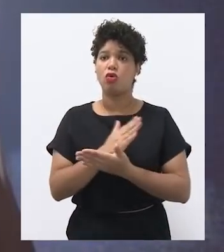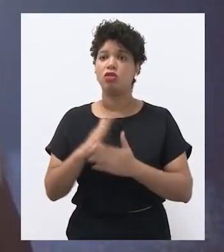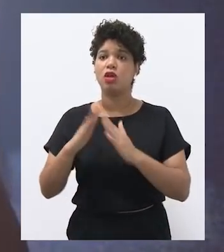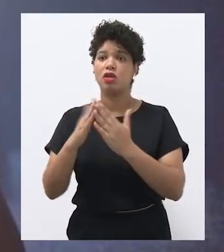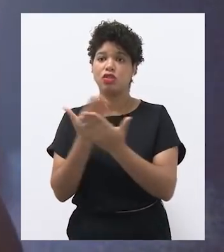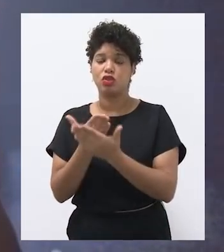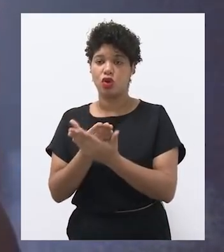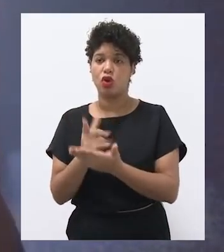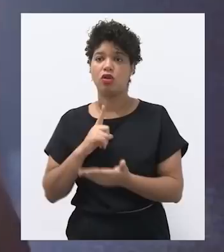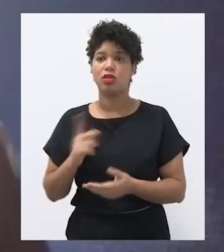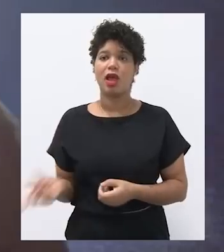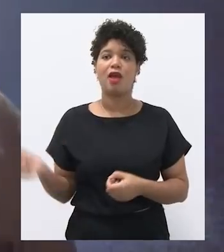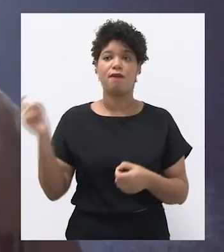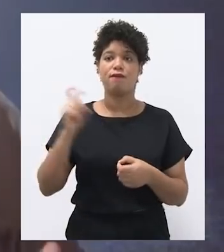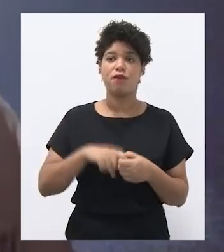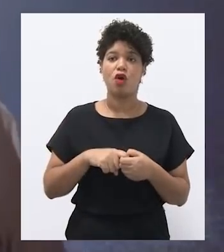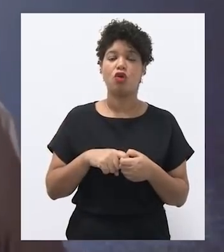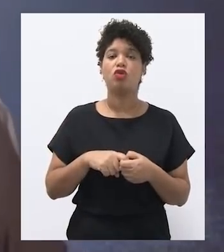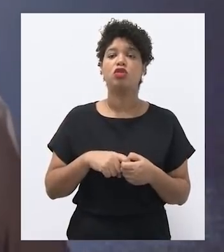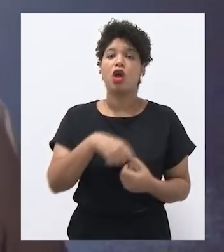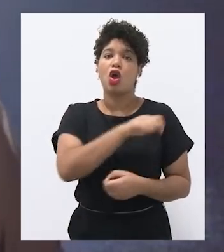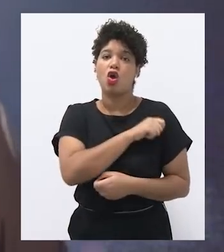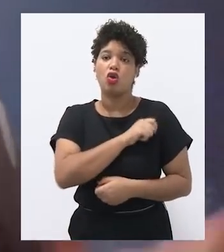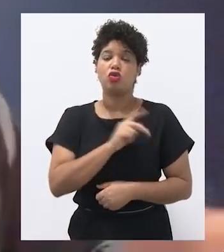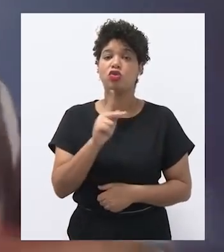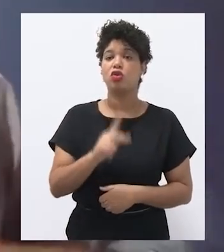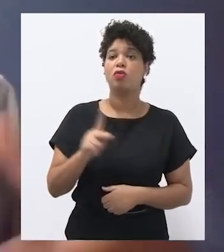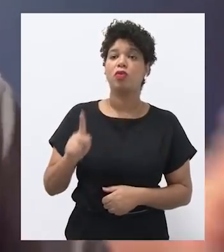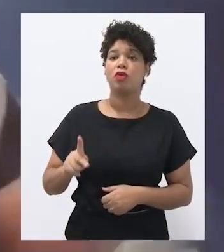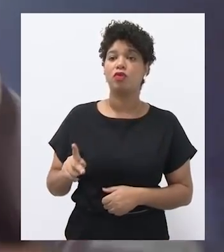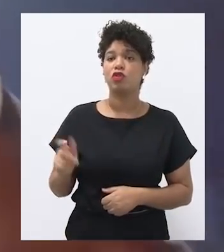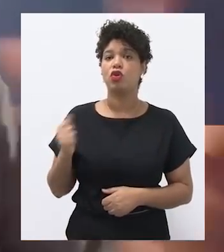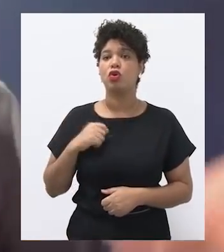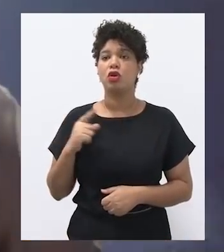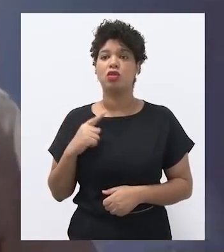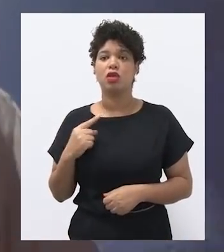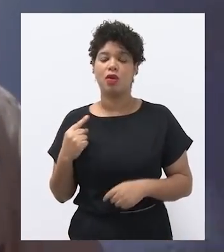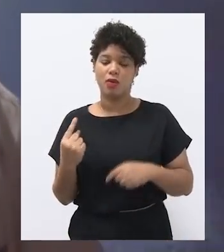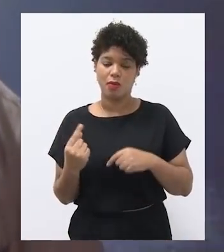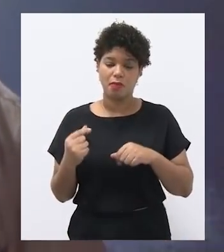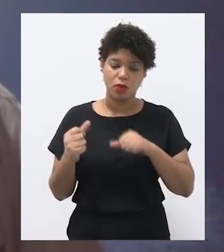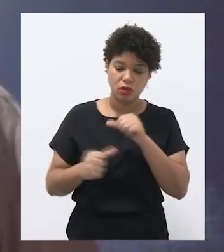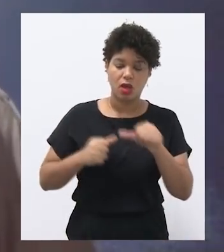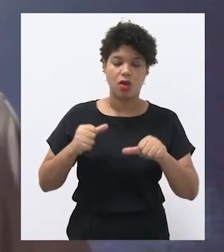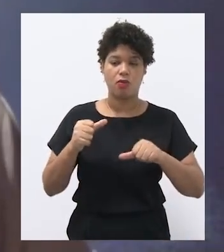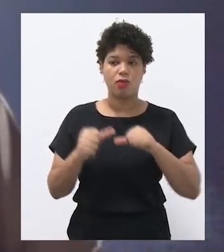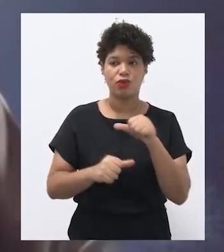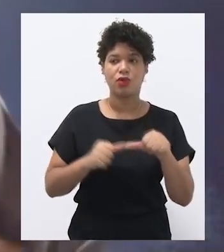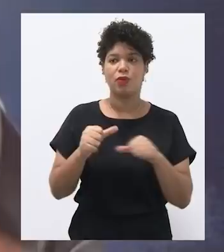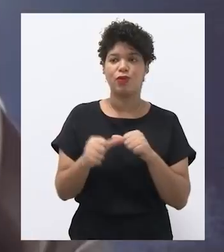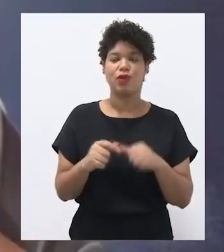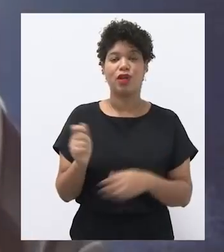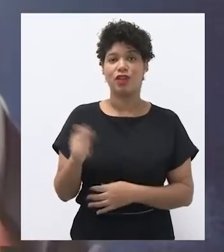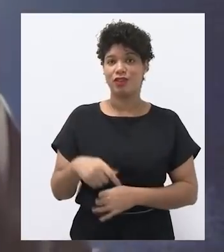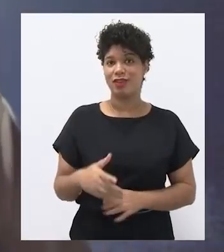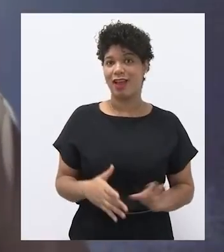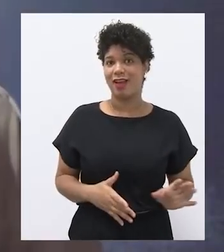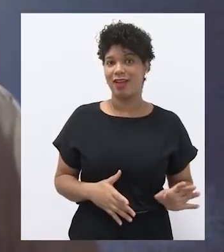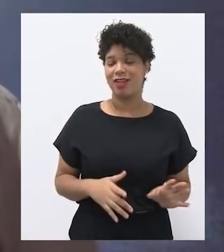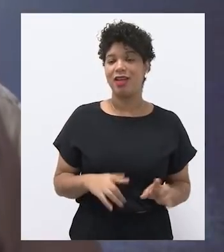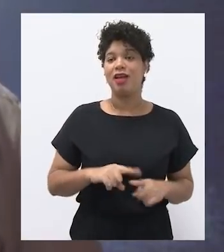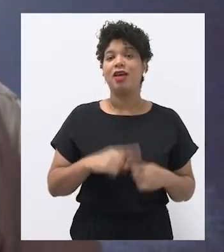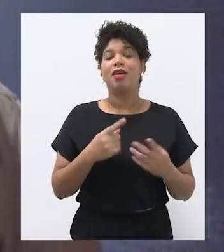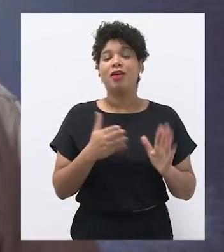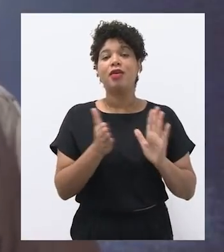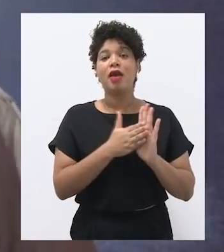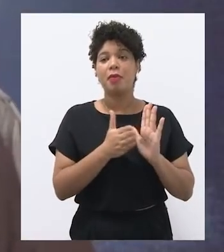já estão recebendo os alunos, os professores, em rodízio, enfim, em cenários alternados, mas há uma proposta de